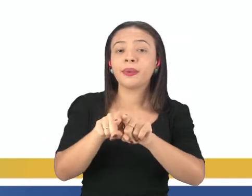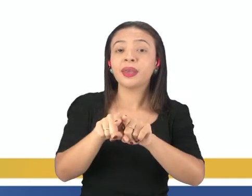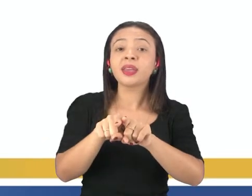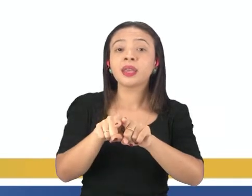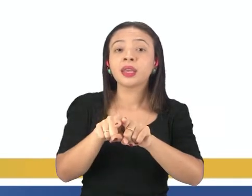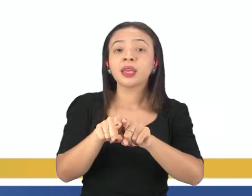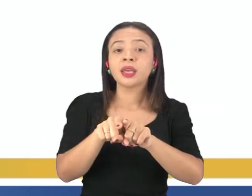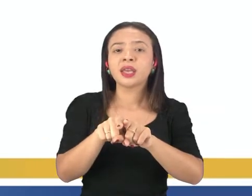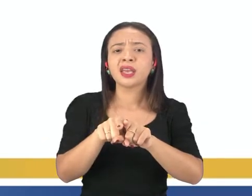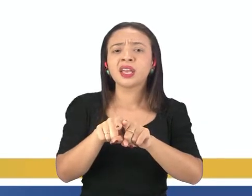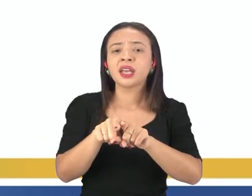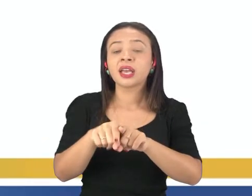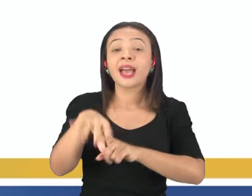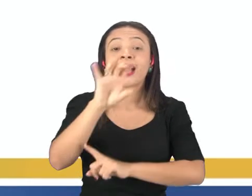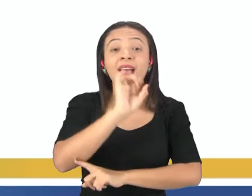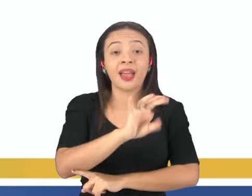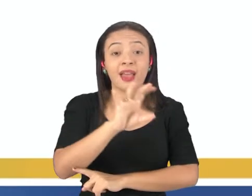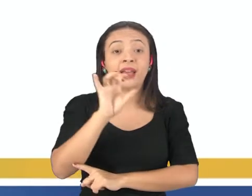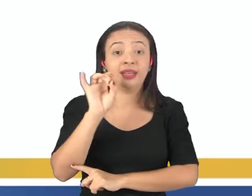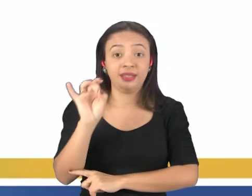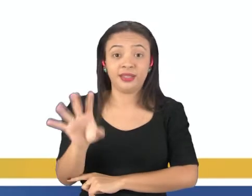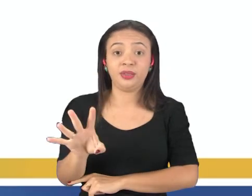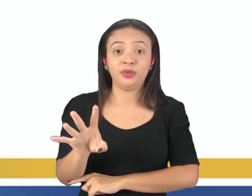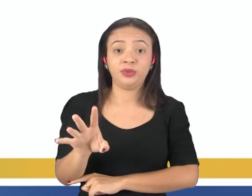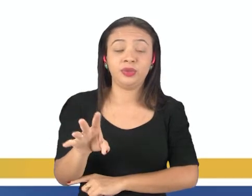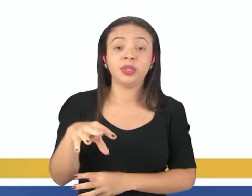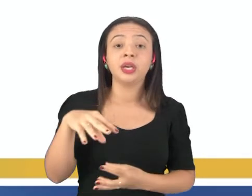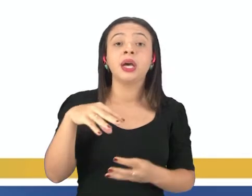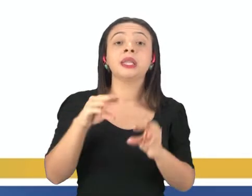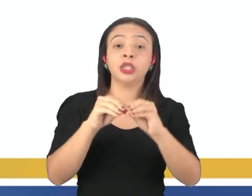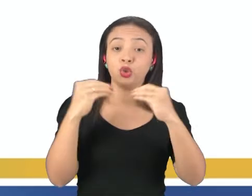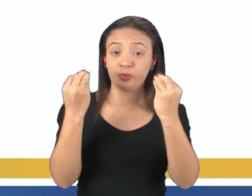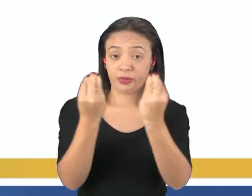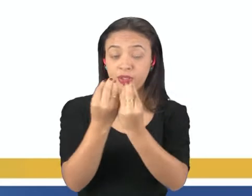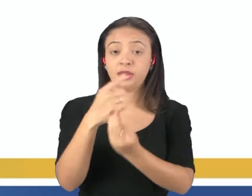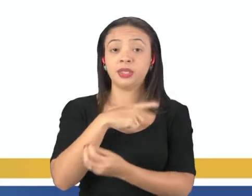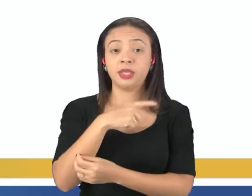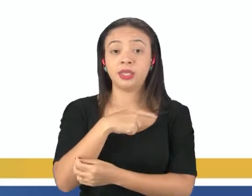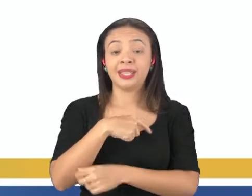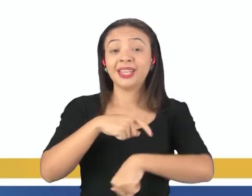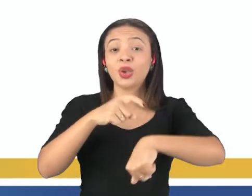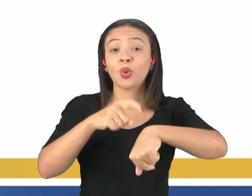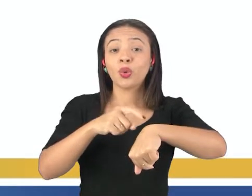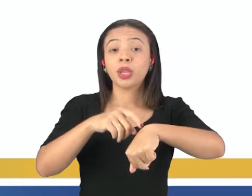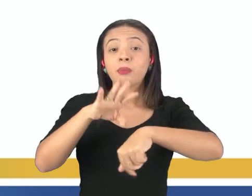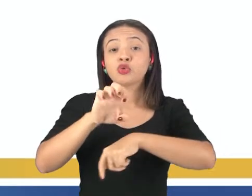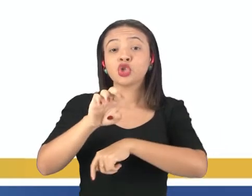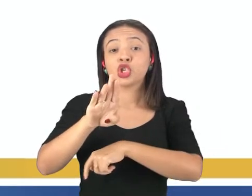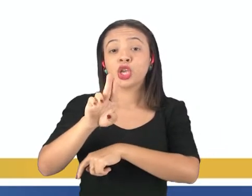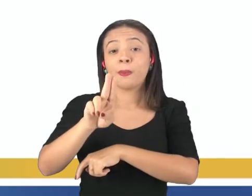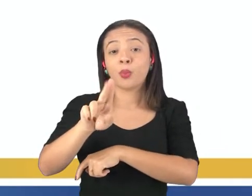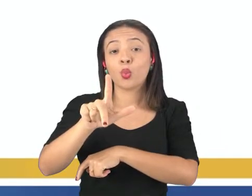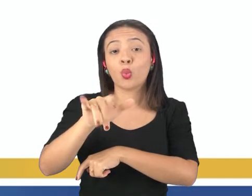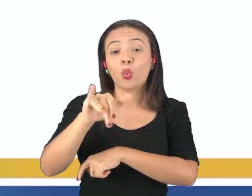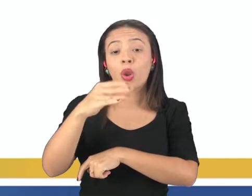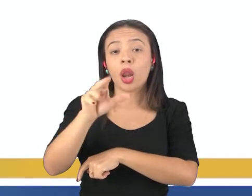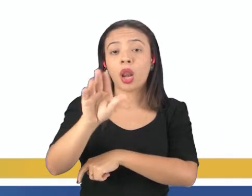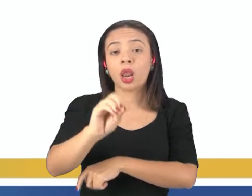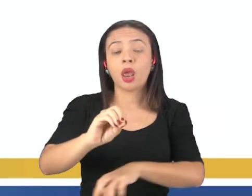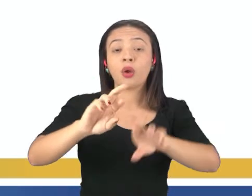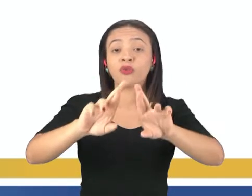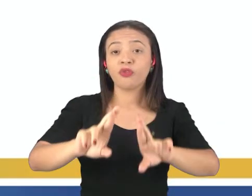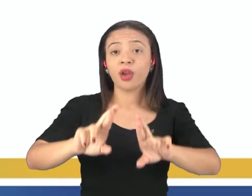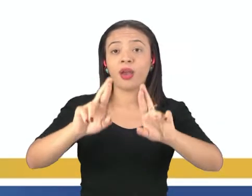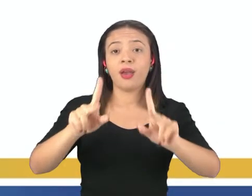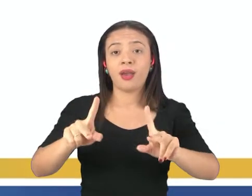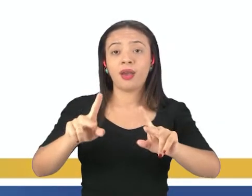cada um deles, ou seja, cada uma das substâncias envolvidas vai ter um tempo de ebulição diferente. E por conta desse tempo